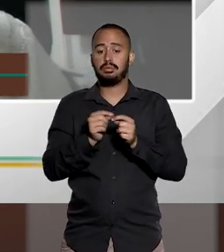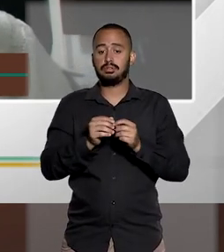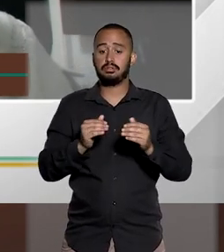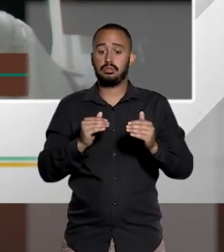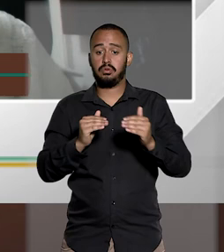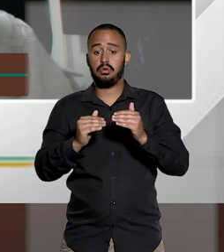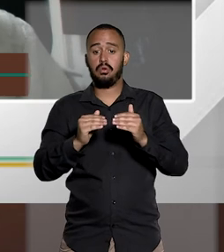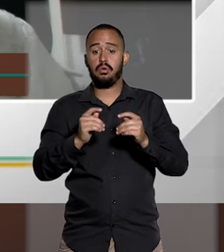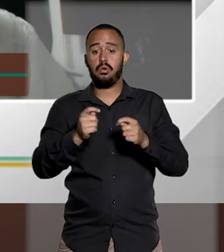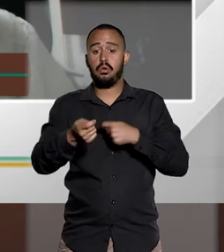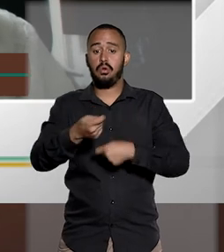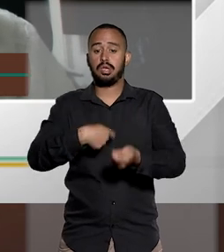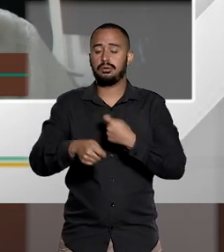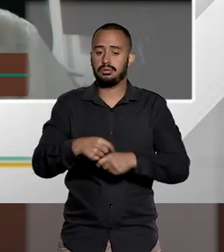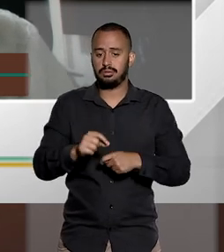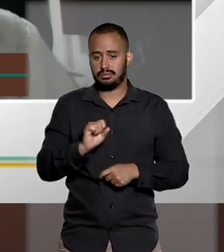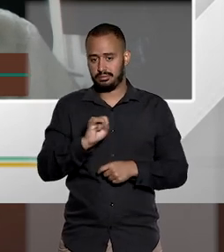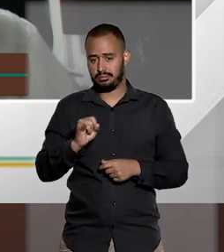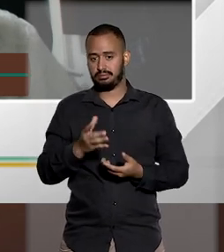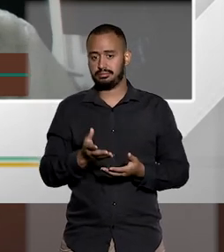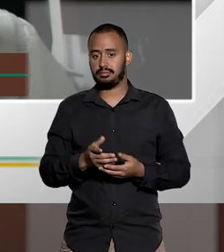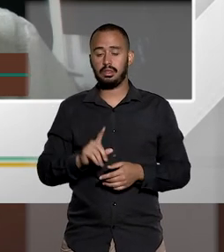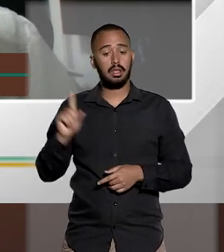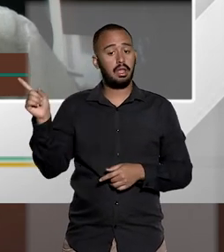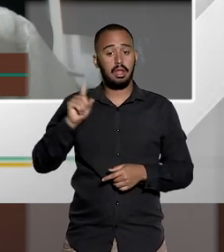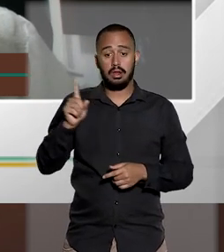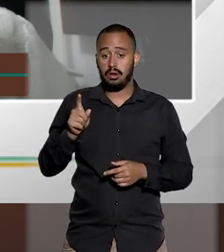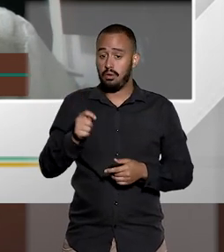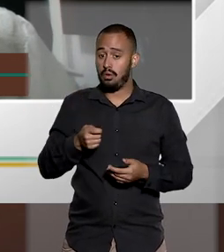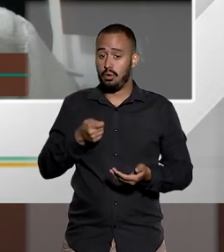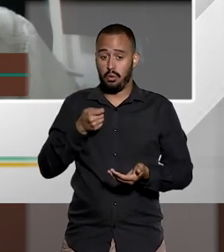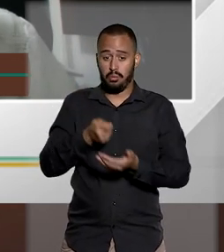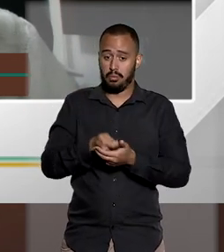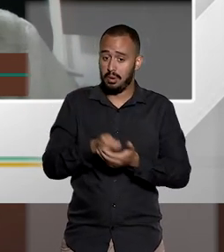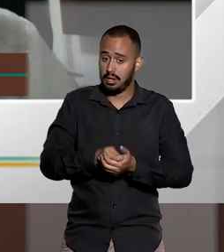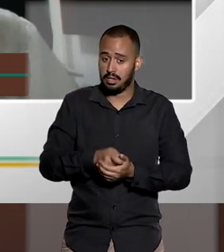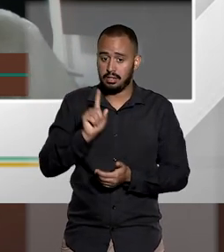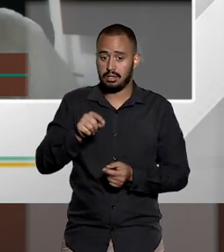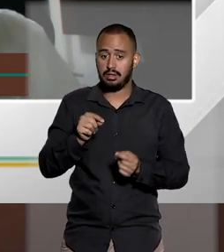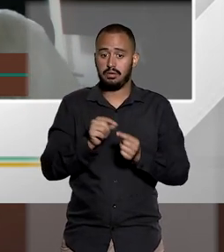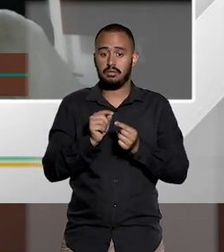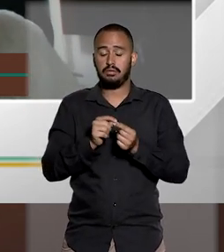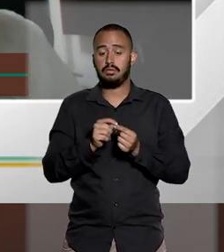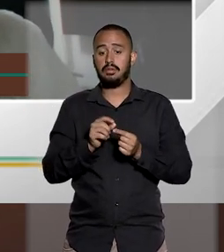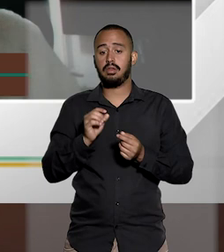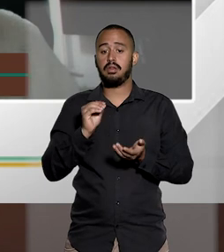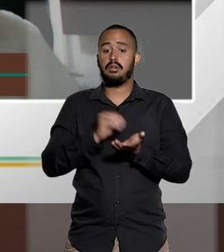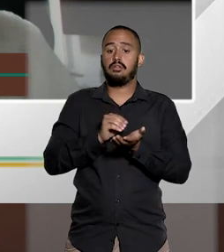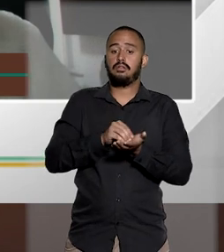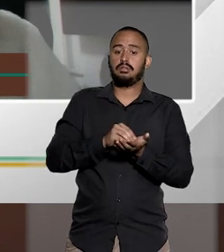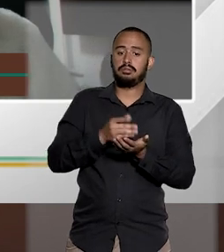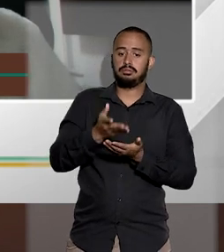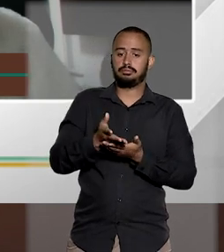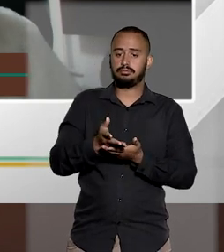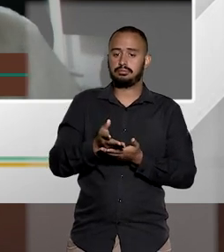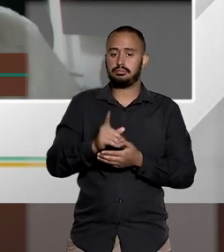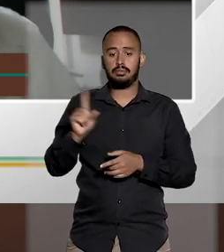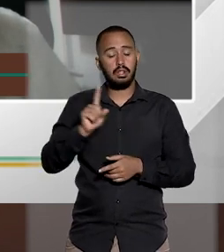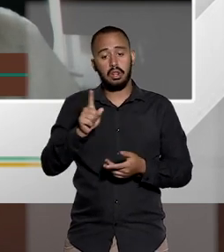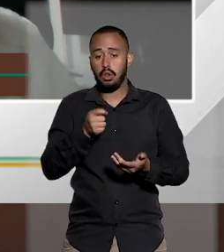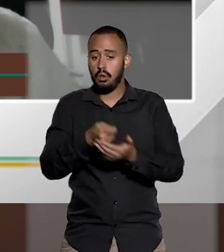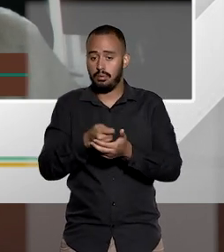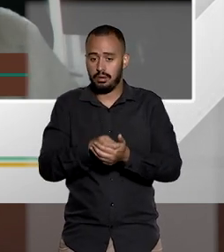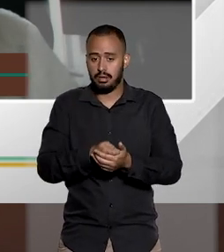econômico financeiro. Quer dizer, ela não é obrigada a declarar a invalidade, isso tem depois um dispositivo expresso, ela não